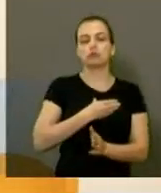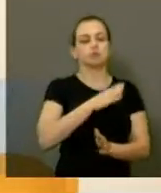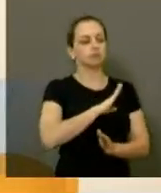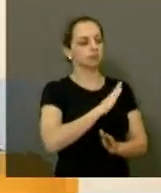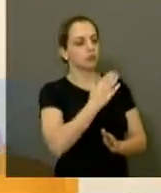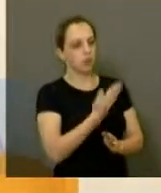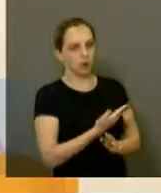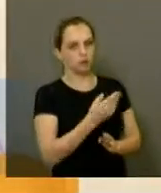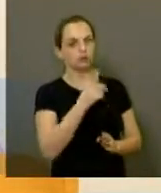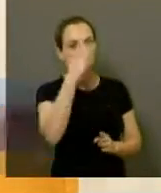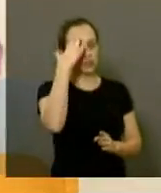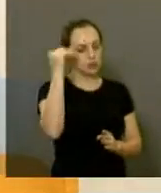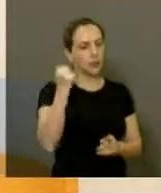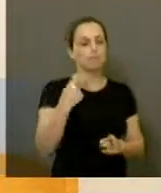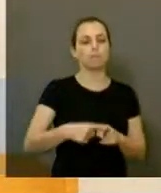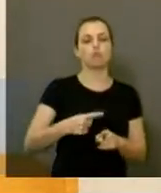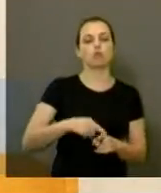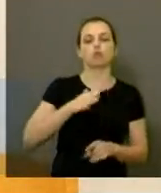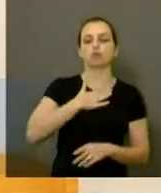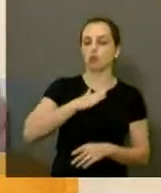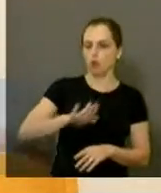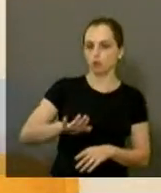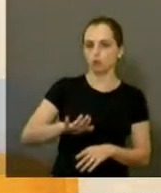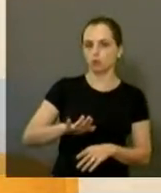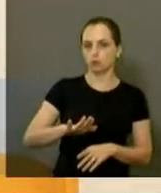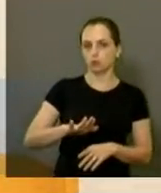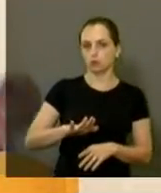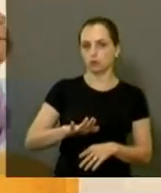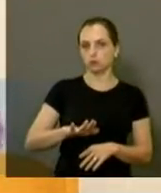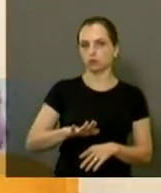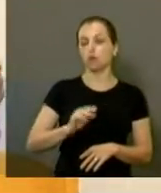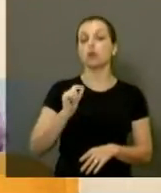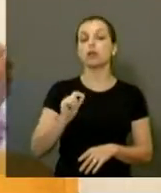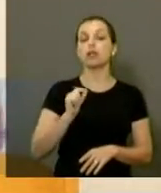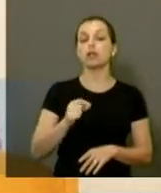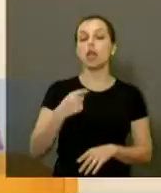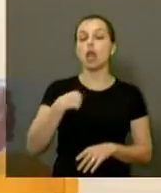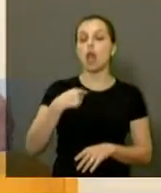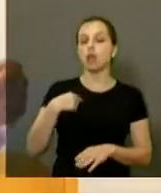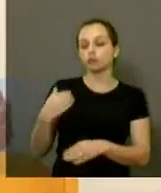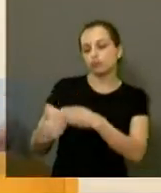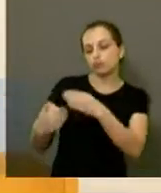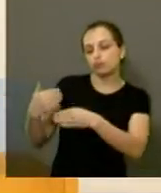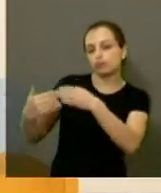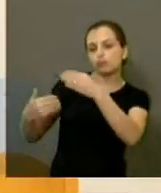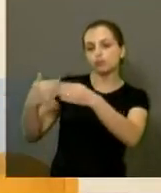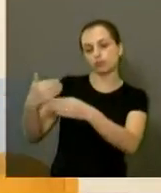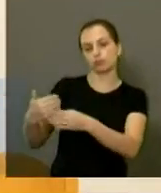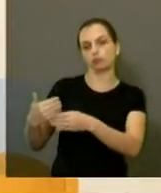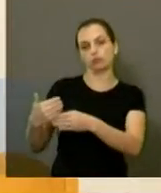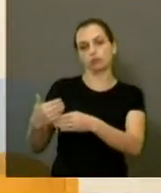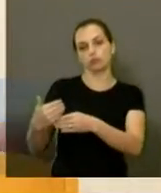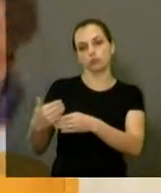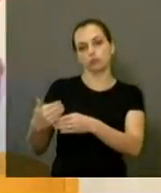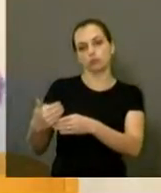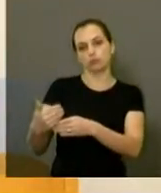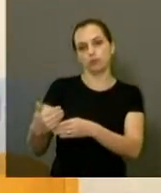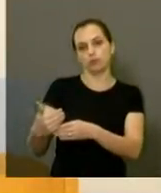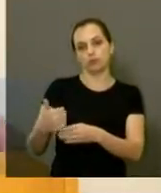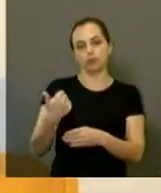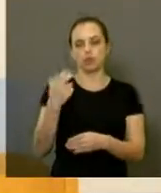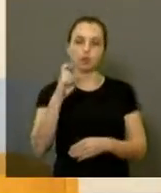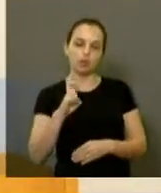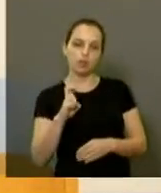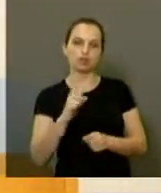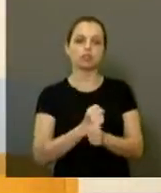sabem por que não gostam. E aqueles que gostam, sabem por que gostam. E é assim que eu construí a minha história e a minha trajetória. Eu, em 15 anos